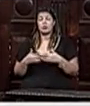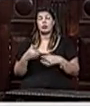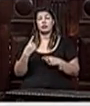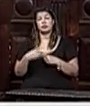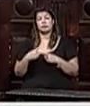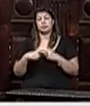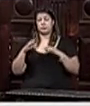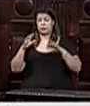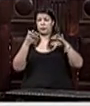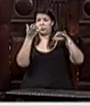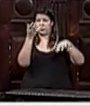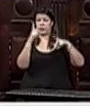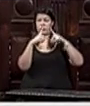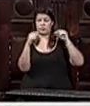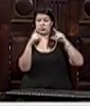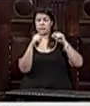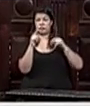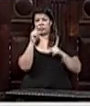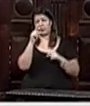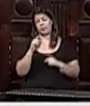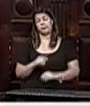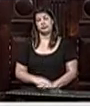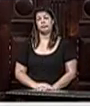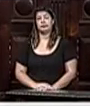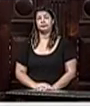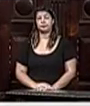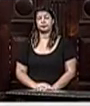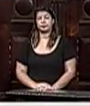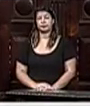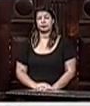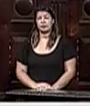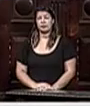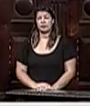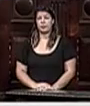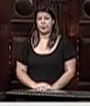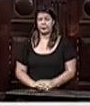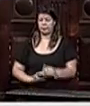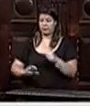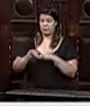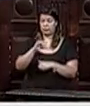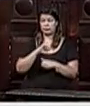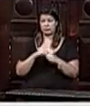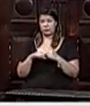pelo Congresso Nacional feito o colégio eleitoral. Ao contrário,